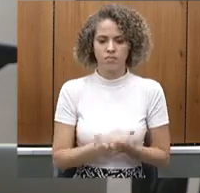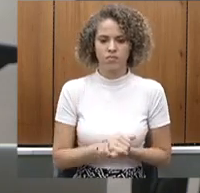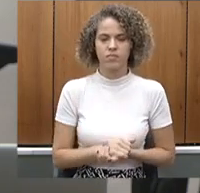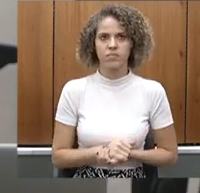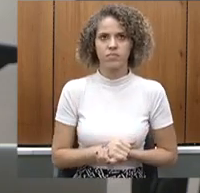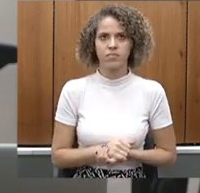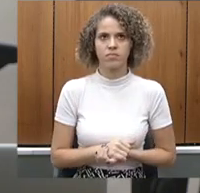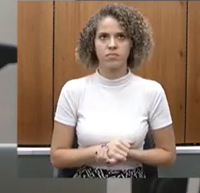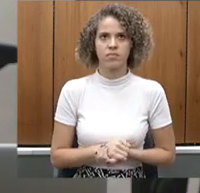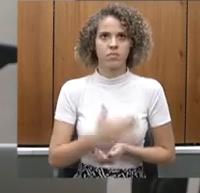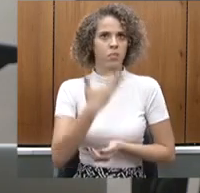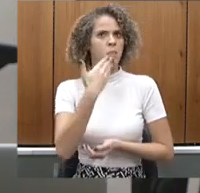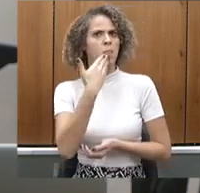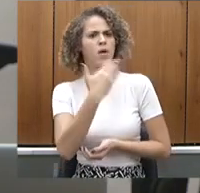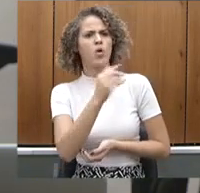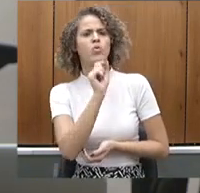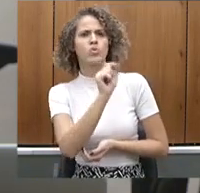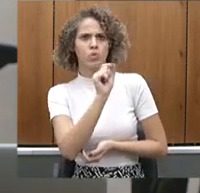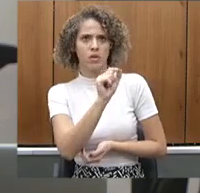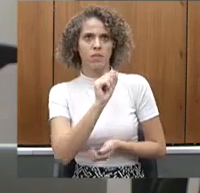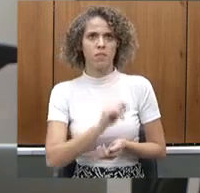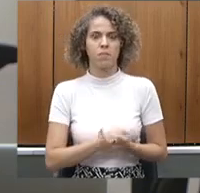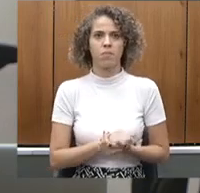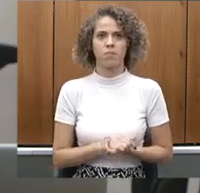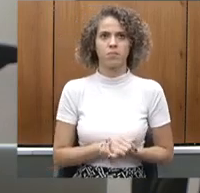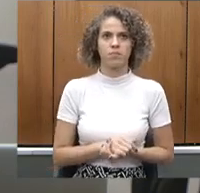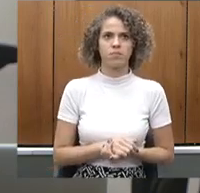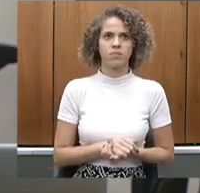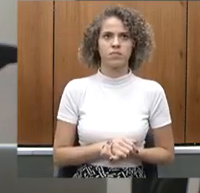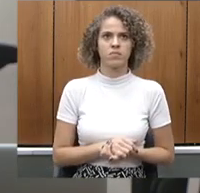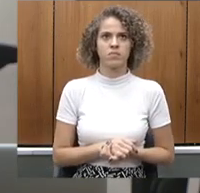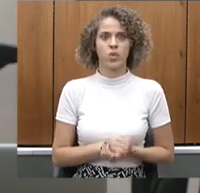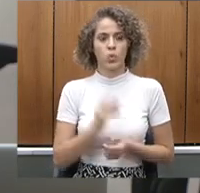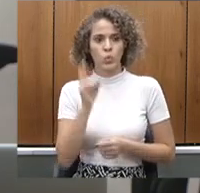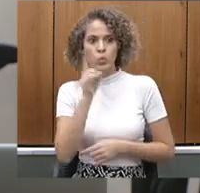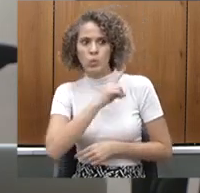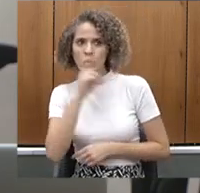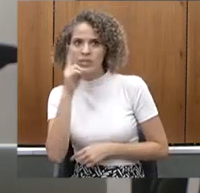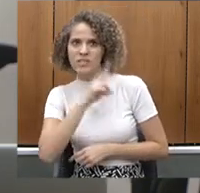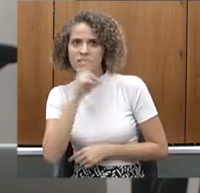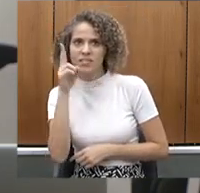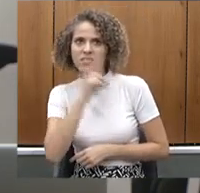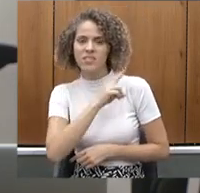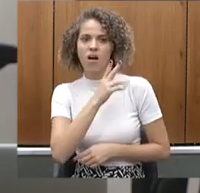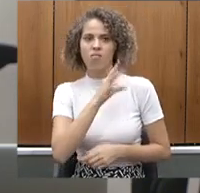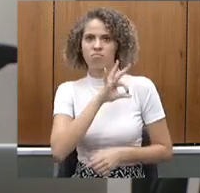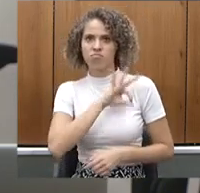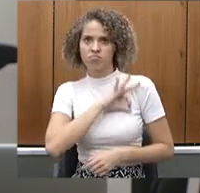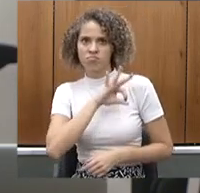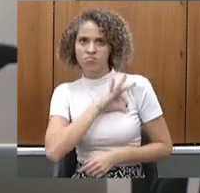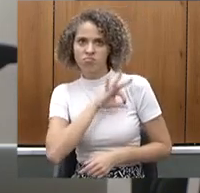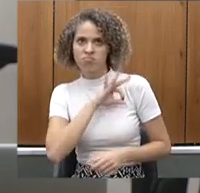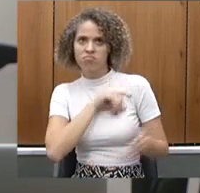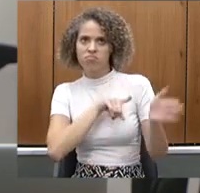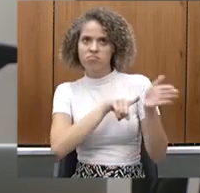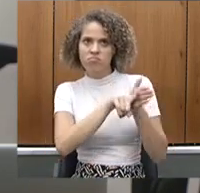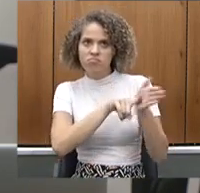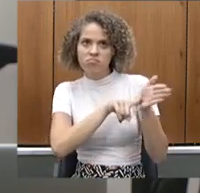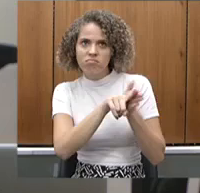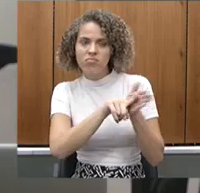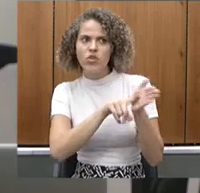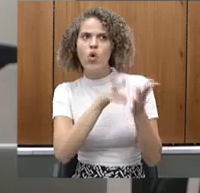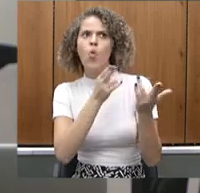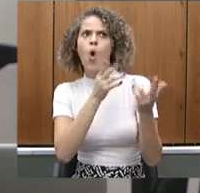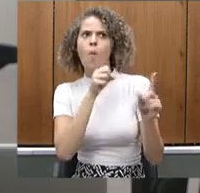o pedido de urgência no regime reparação fiscal consegui impactar até os